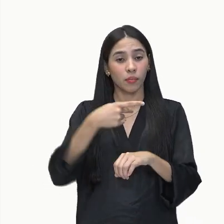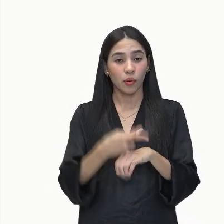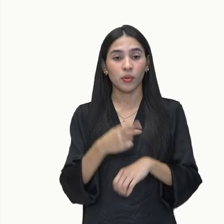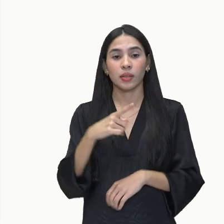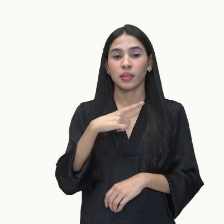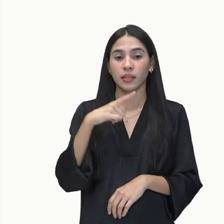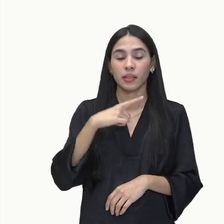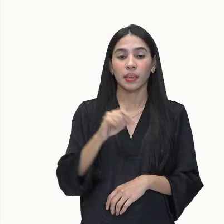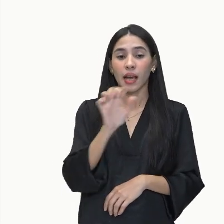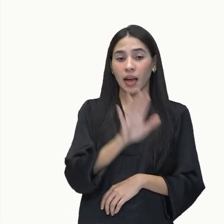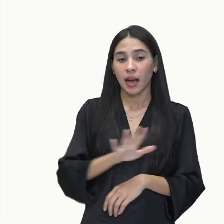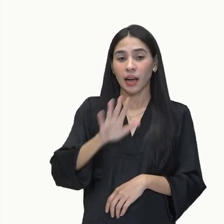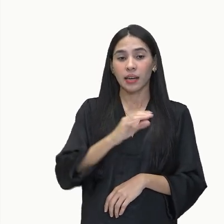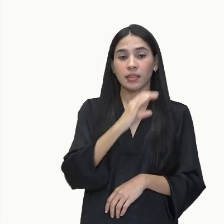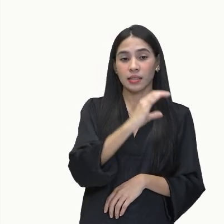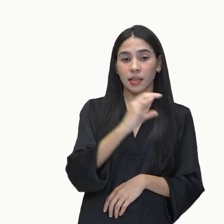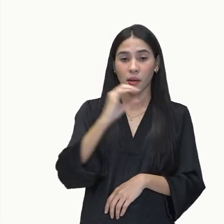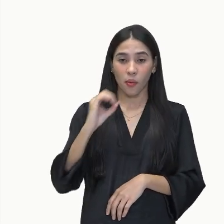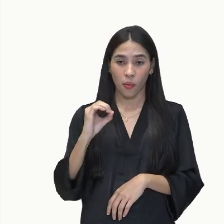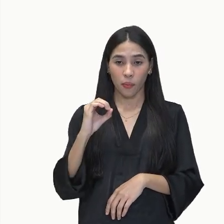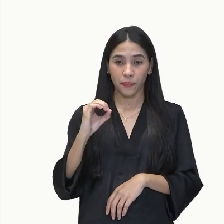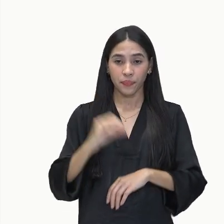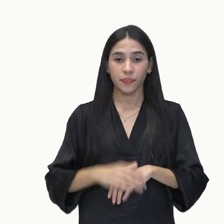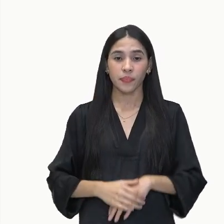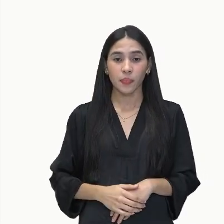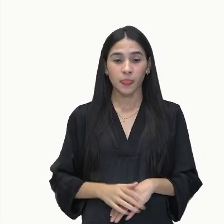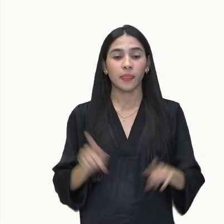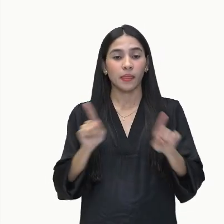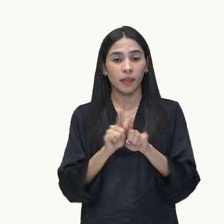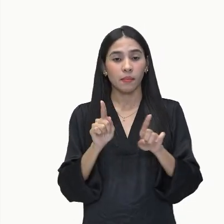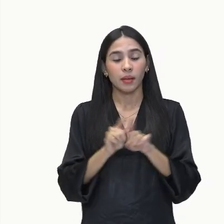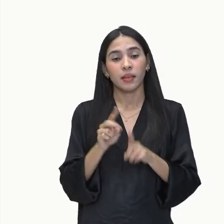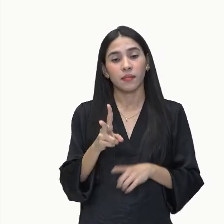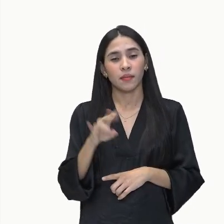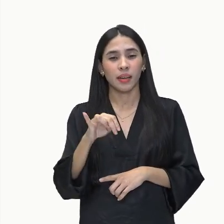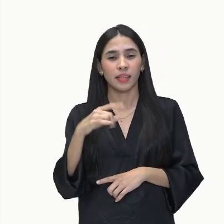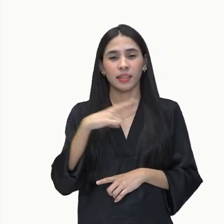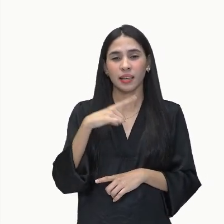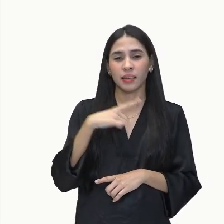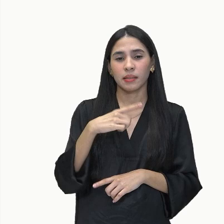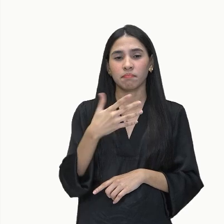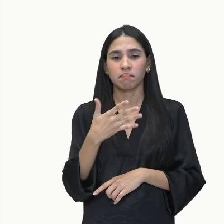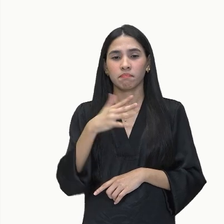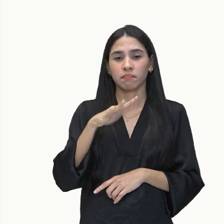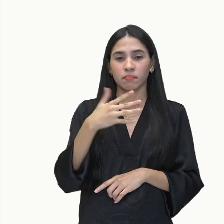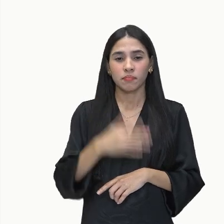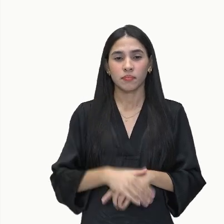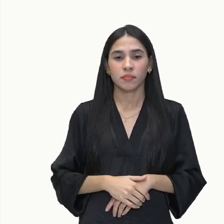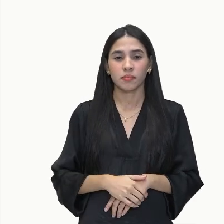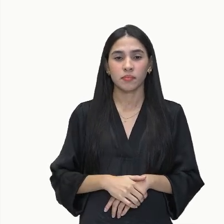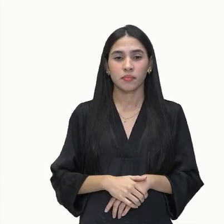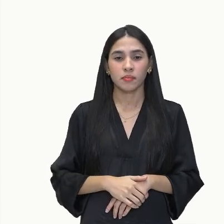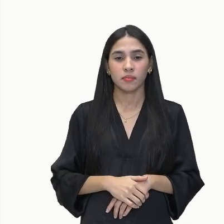a região Centro-Oeste, onde a gente vai ter em torno de